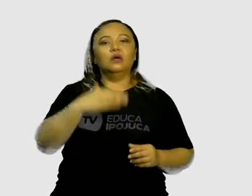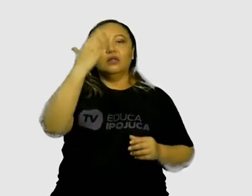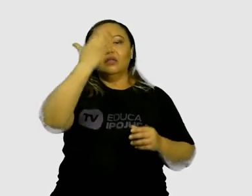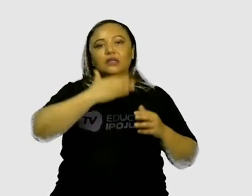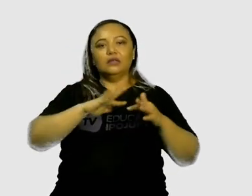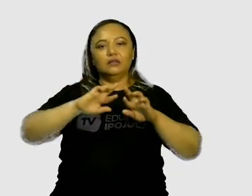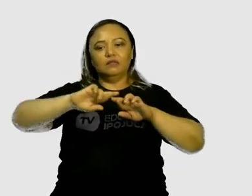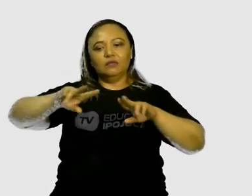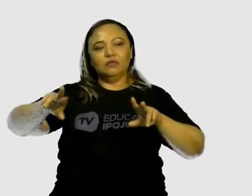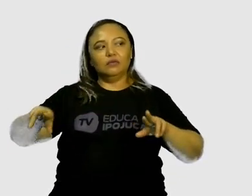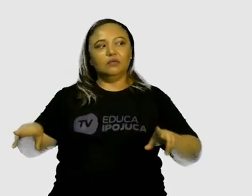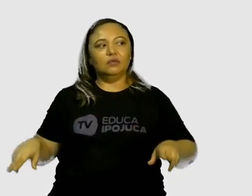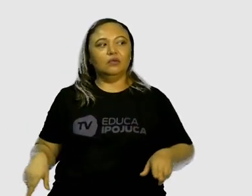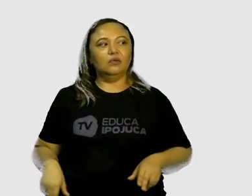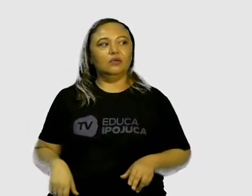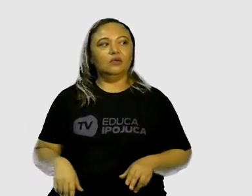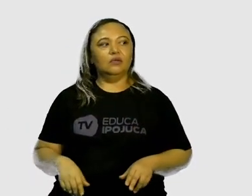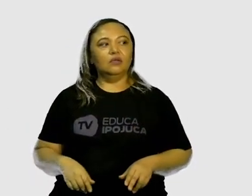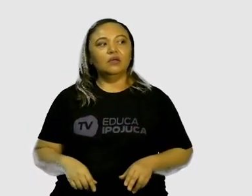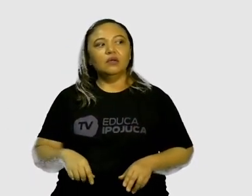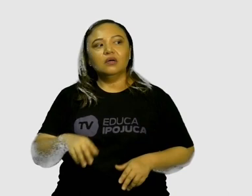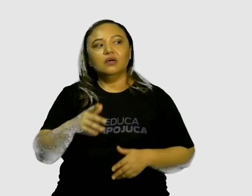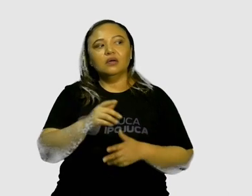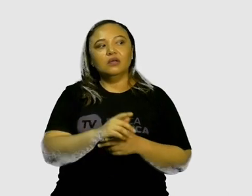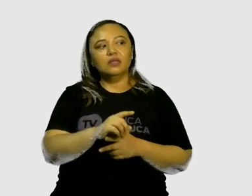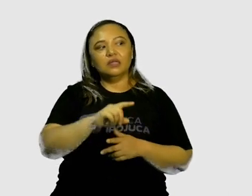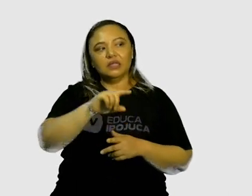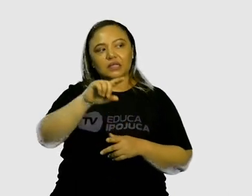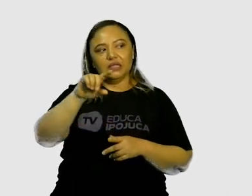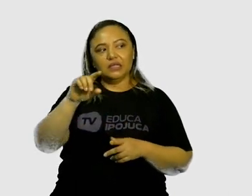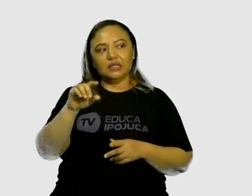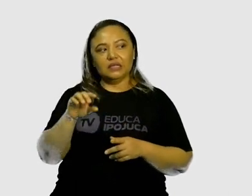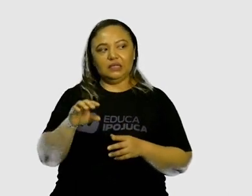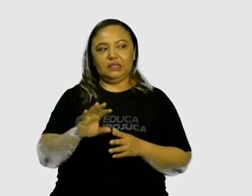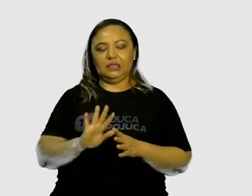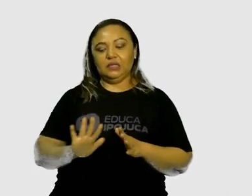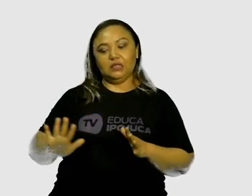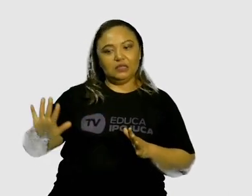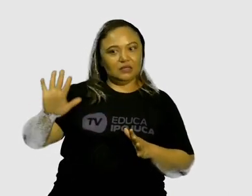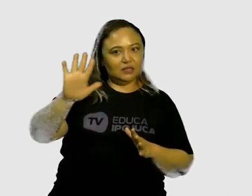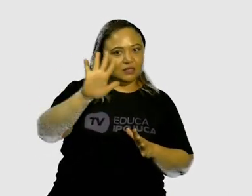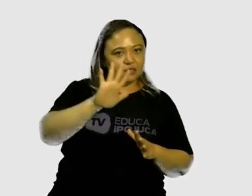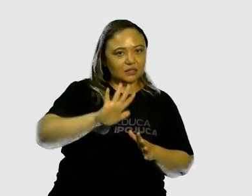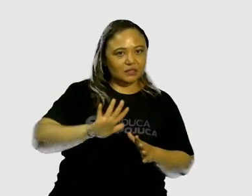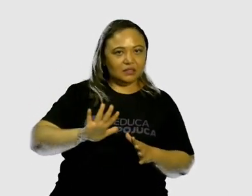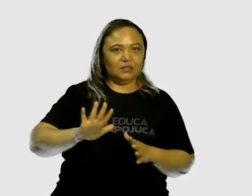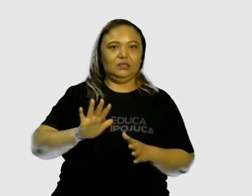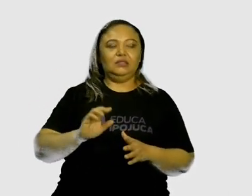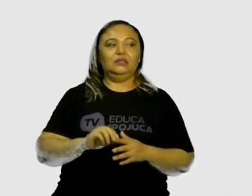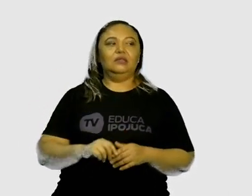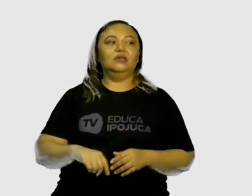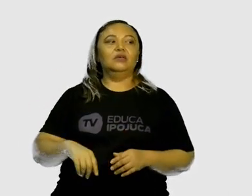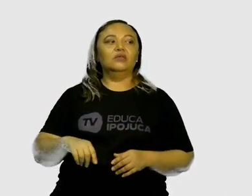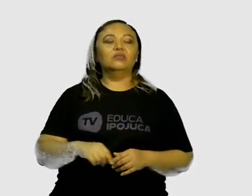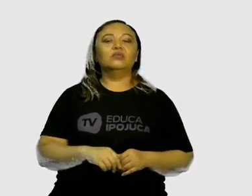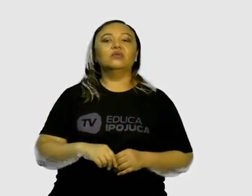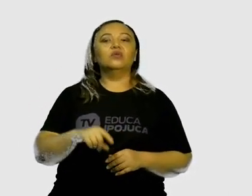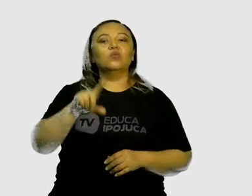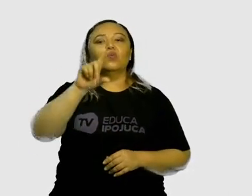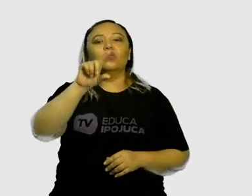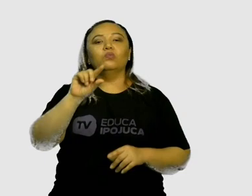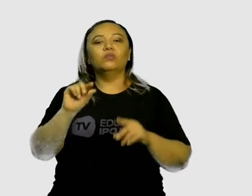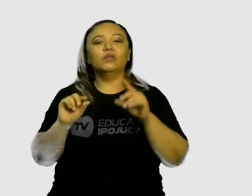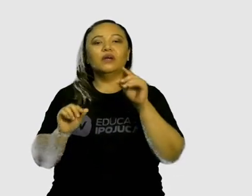exemplo. Qual a chance de encontrar uma fruta nesse espaço amostral aqui? Pois